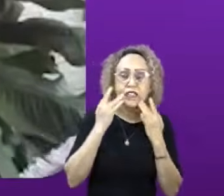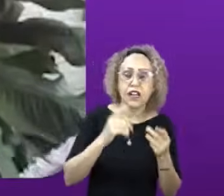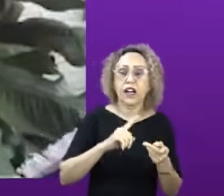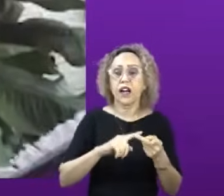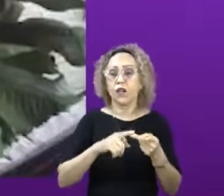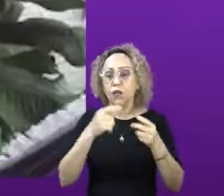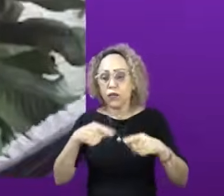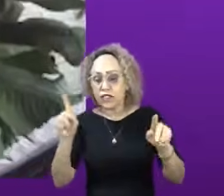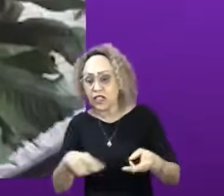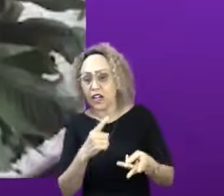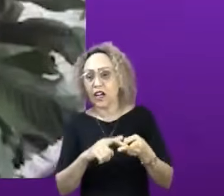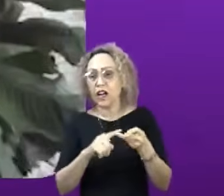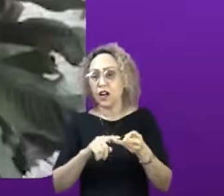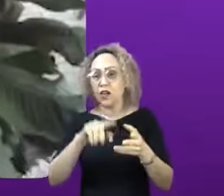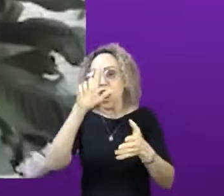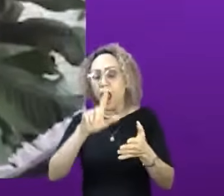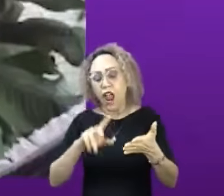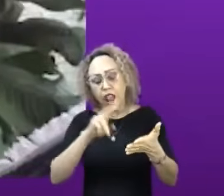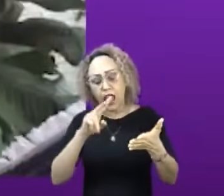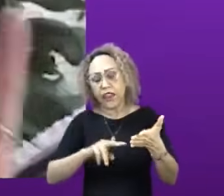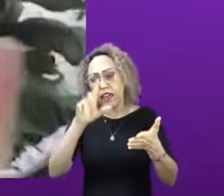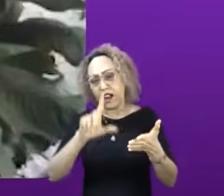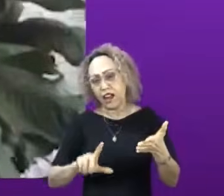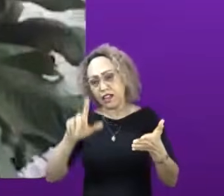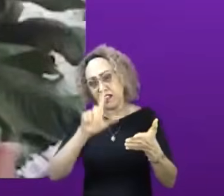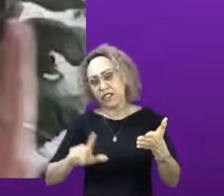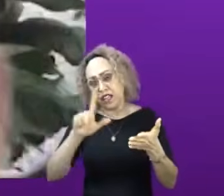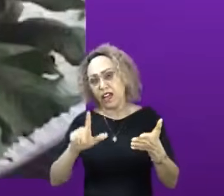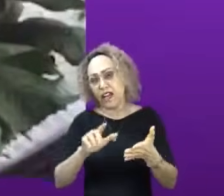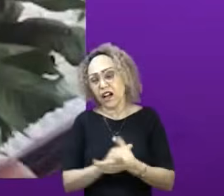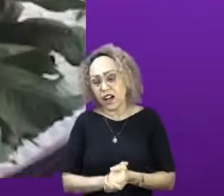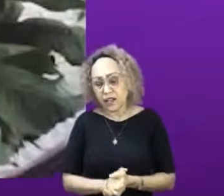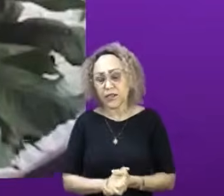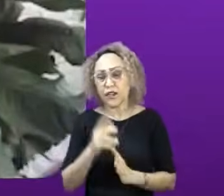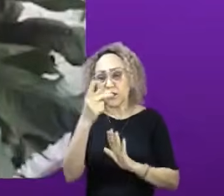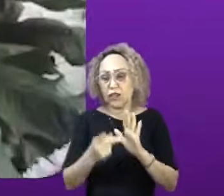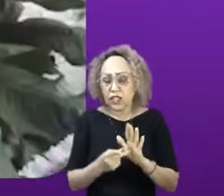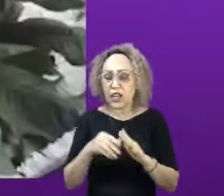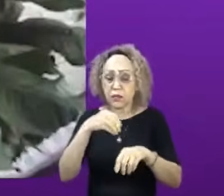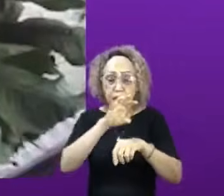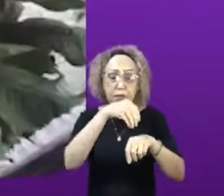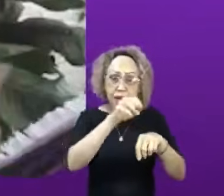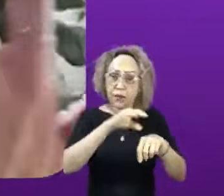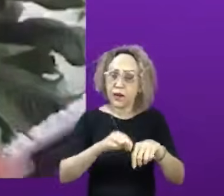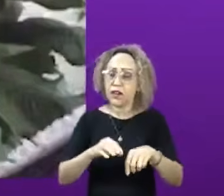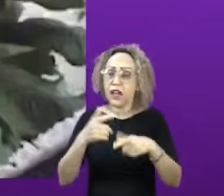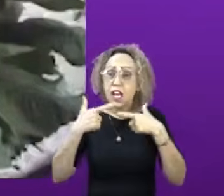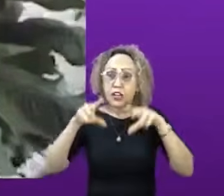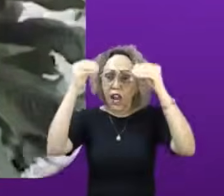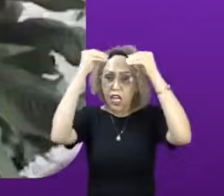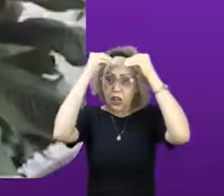né? Que esse projeto, ele possibilita essa circulação de múltiplas linguagens artísticas